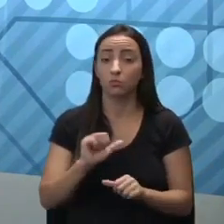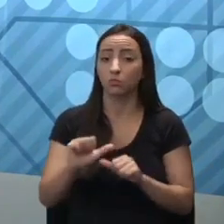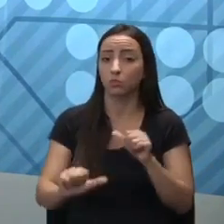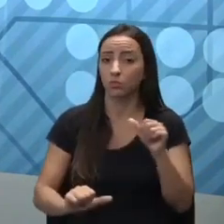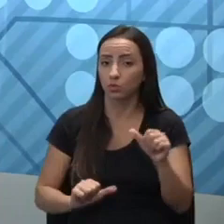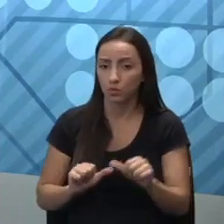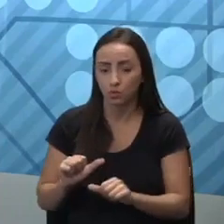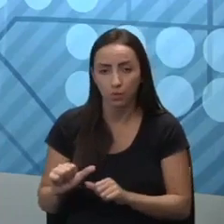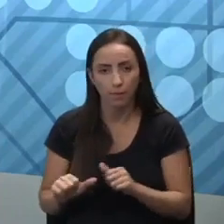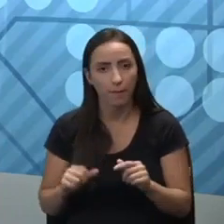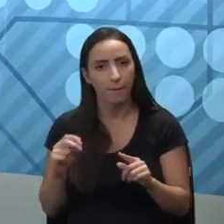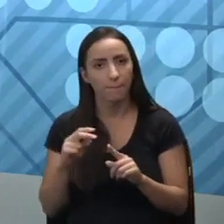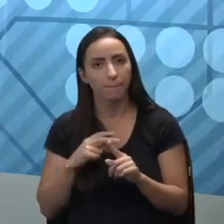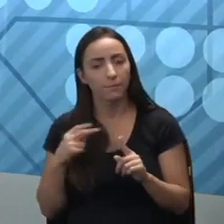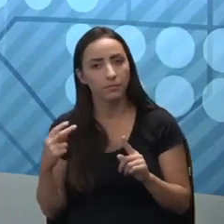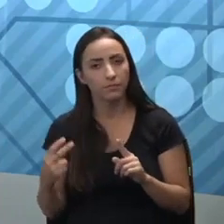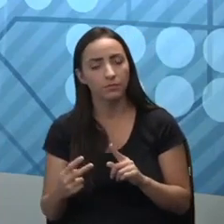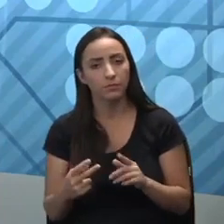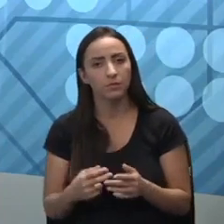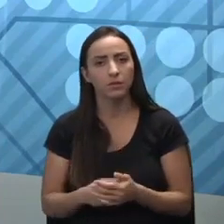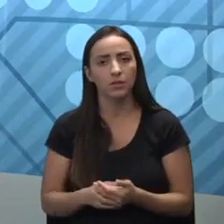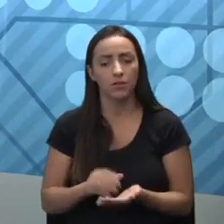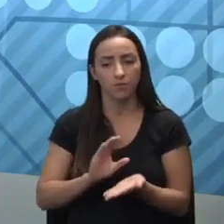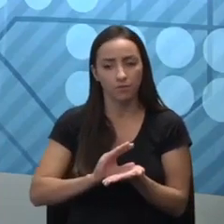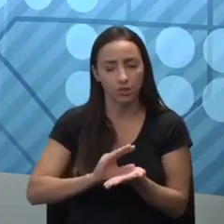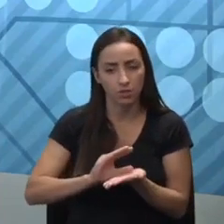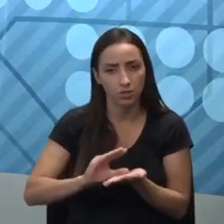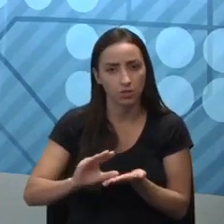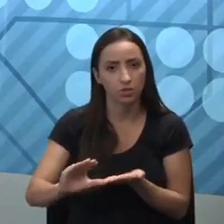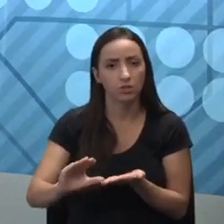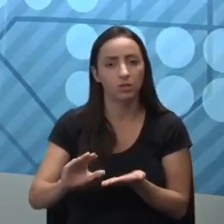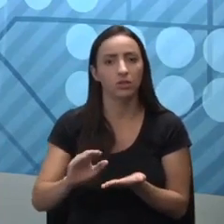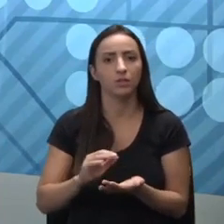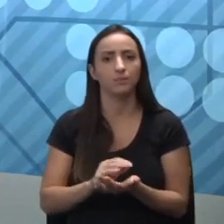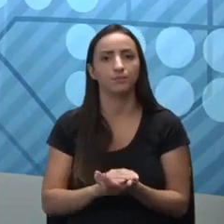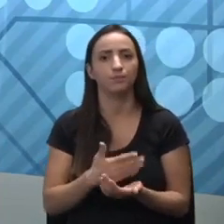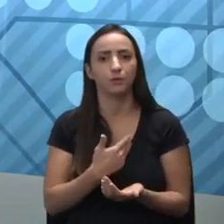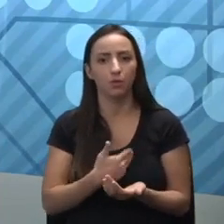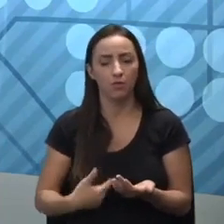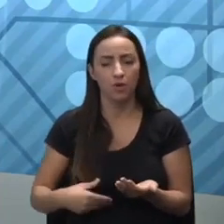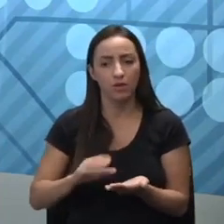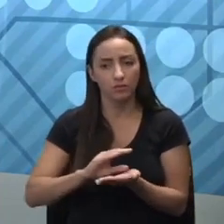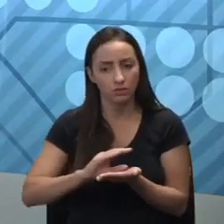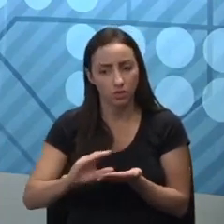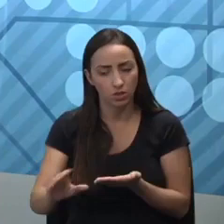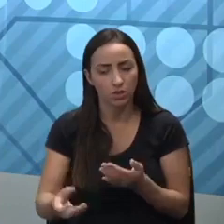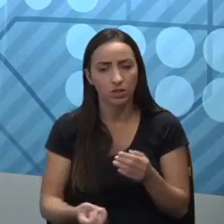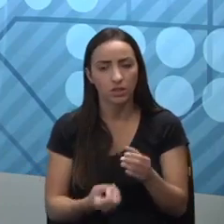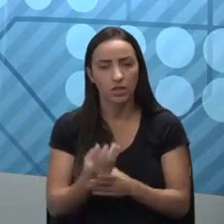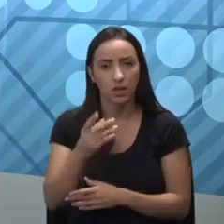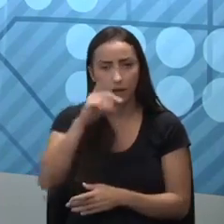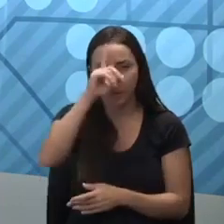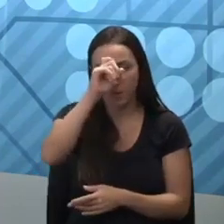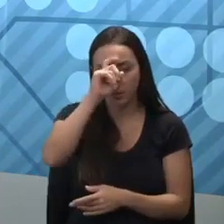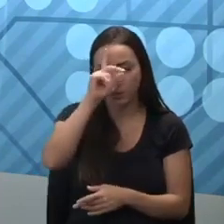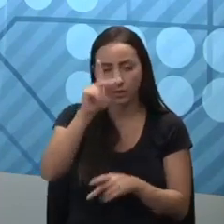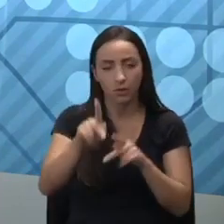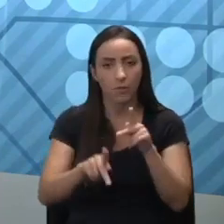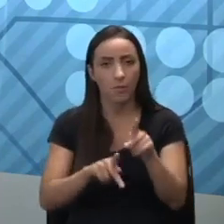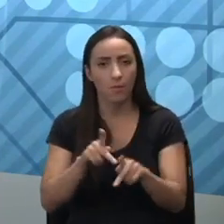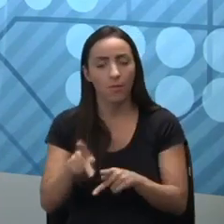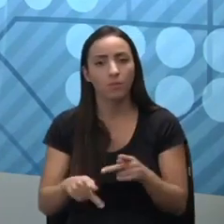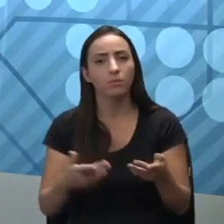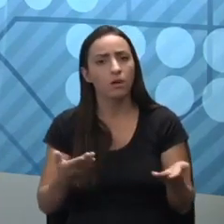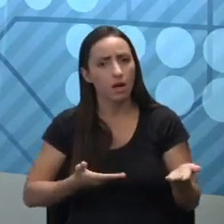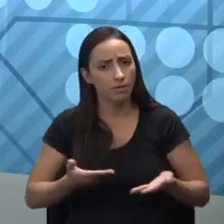de paradigma aí, né, um investimento do governo para a criação de hospitais públicos para